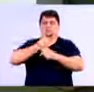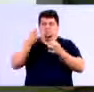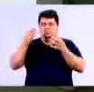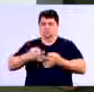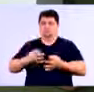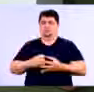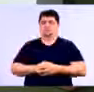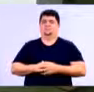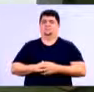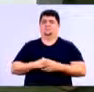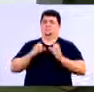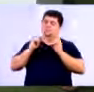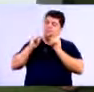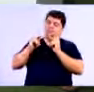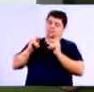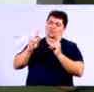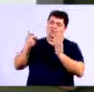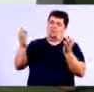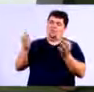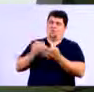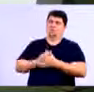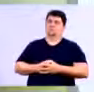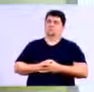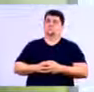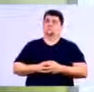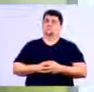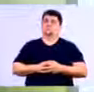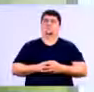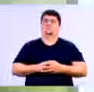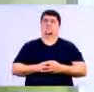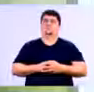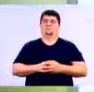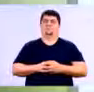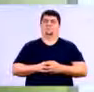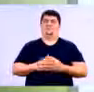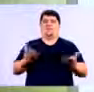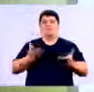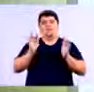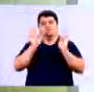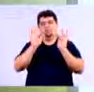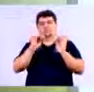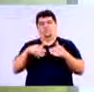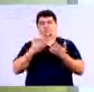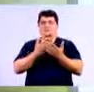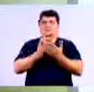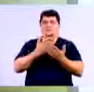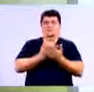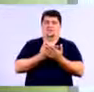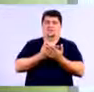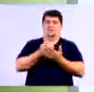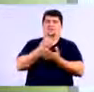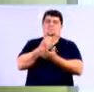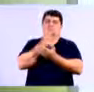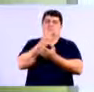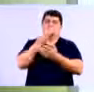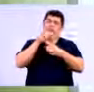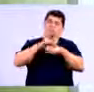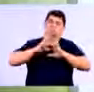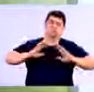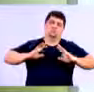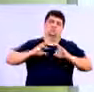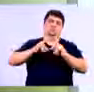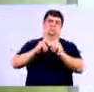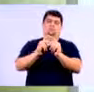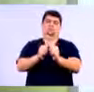Denise? Ótimo, professor. Pessoal, assim a gente chega ao final. A gente quer desejar uma excelente noite a